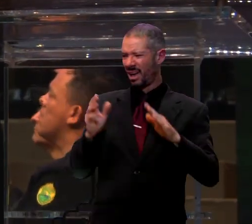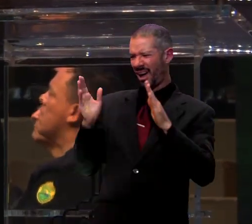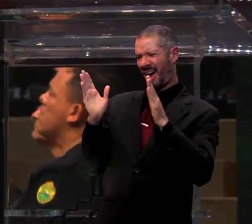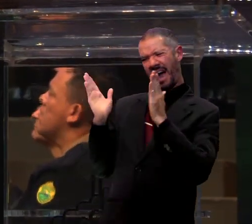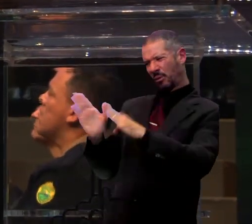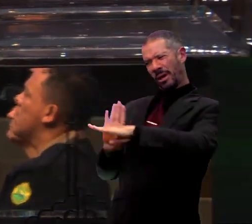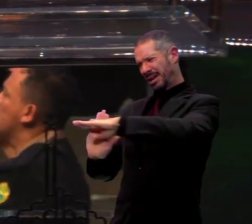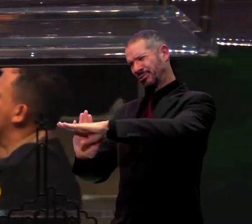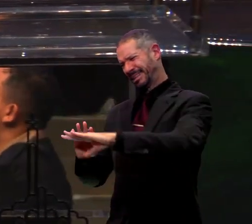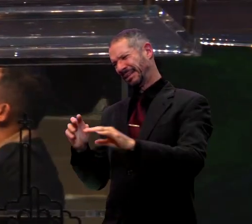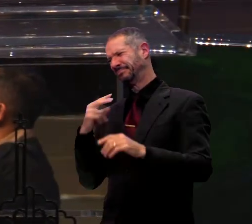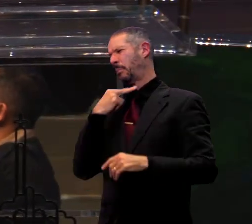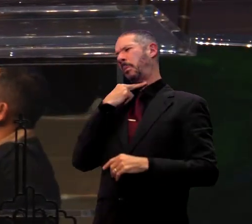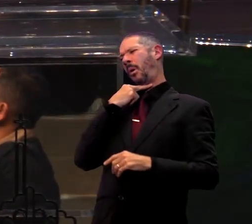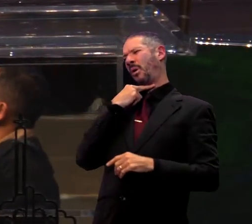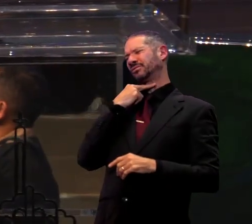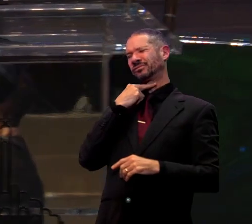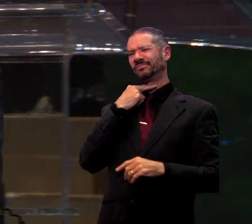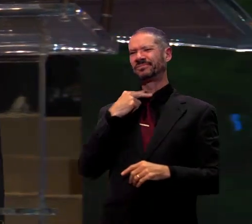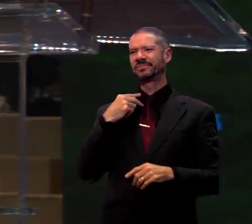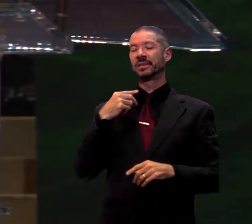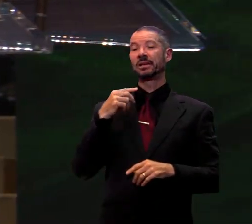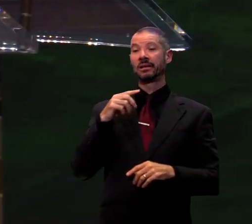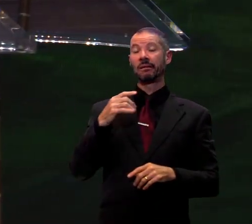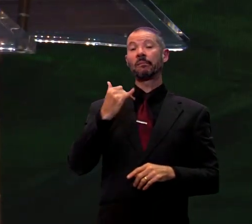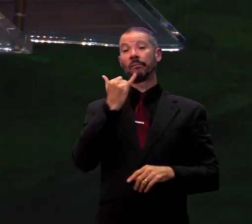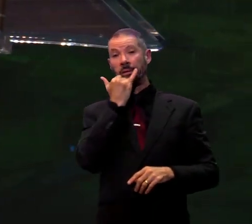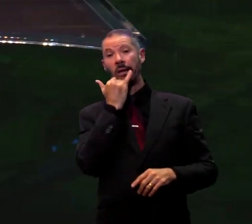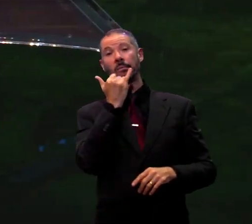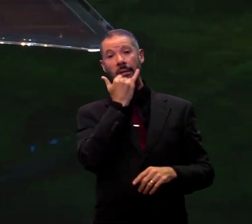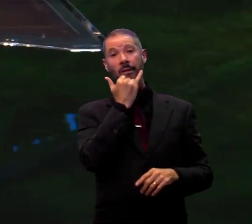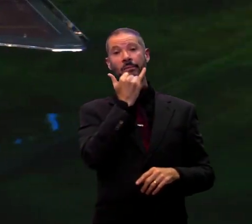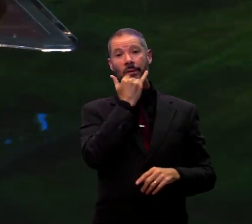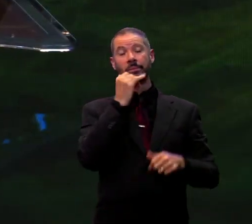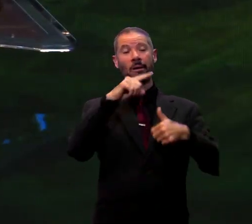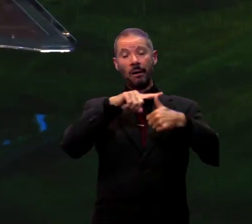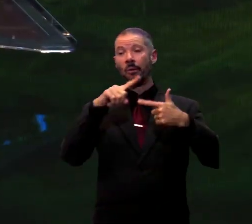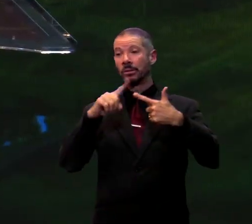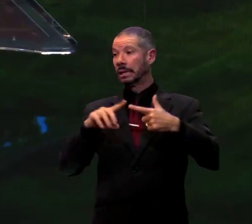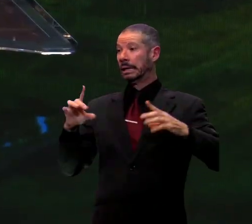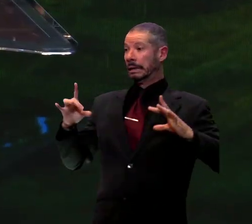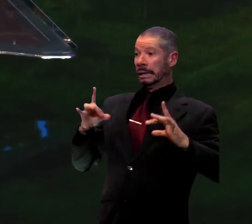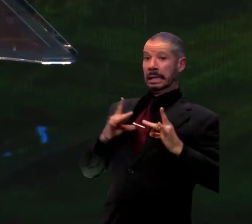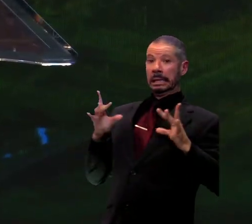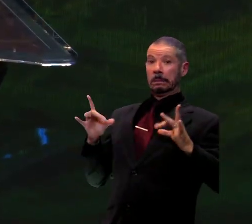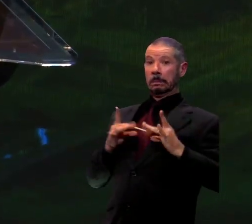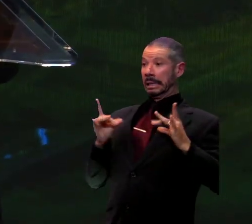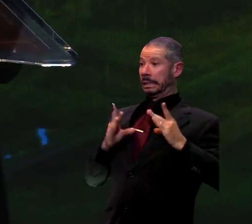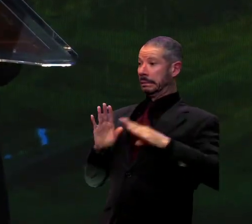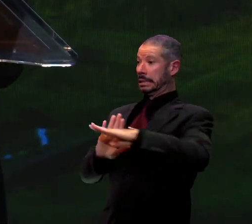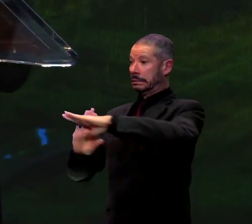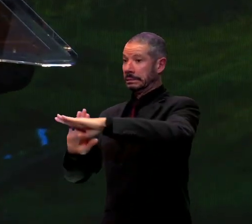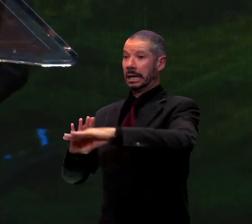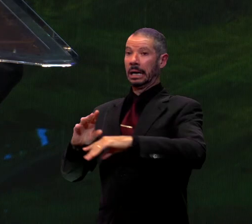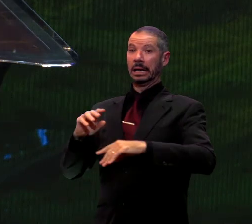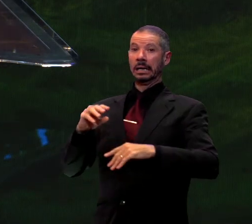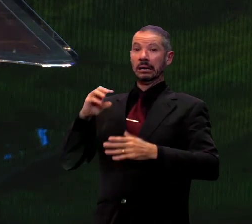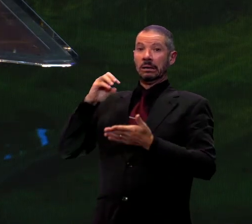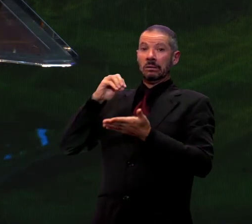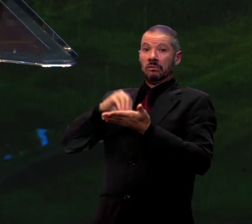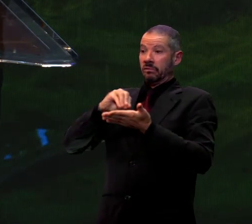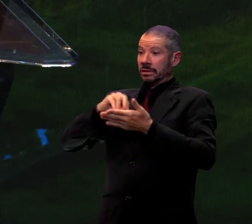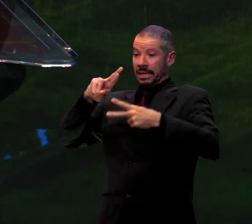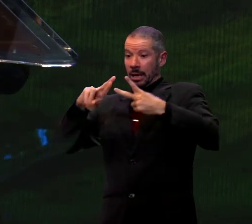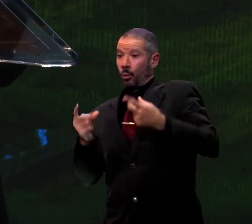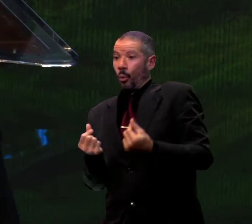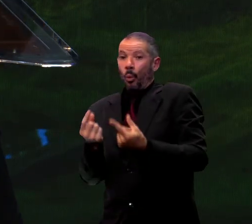agora. E a gente encontra desculpas diferentes. Outras, eu tenho medo. Eu tenho falta de